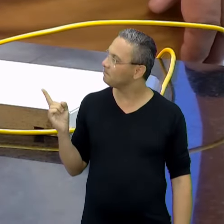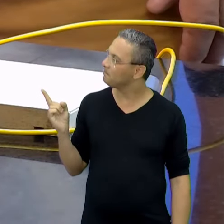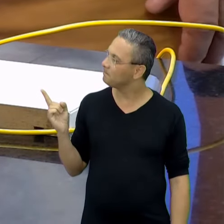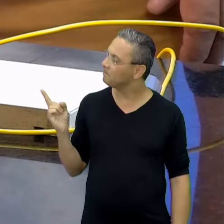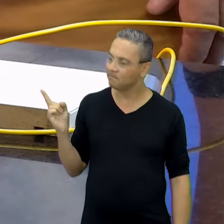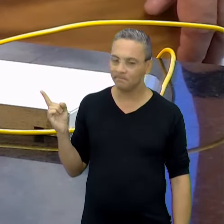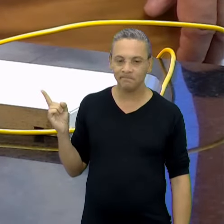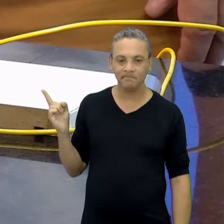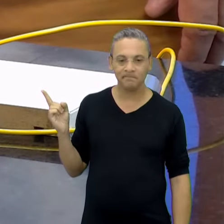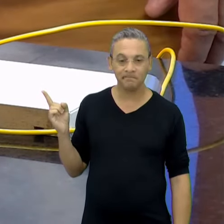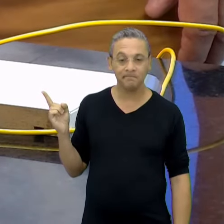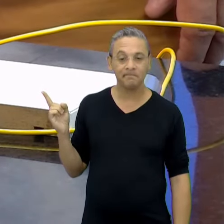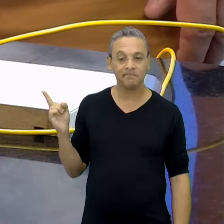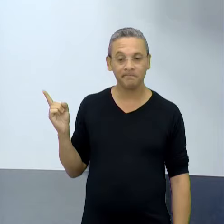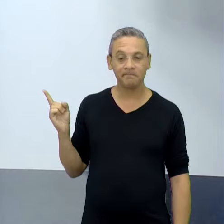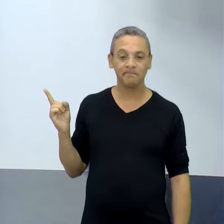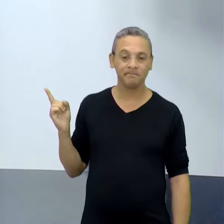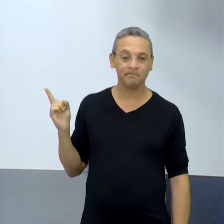Aqui tem gente que